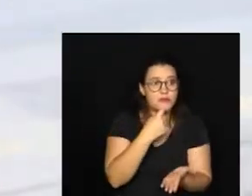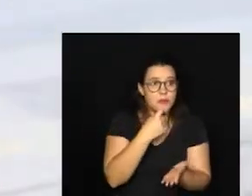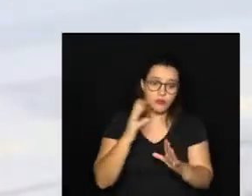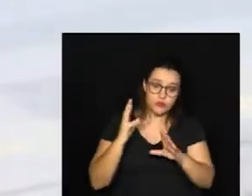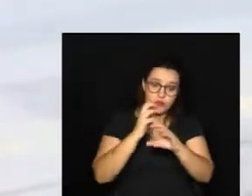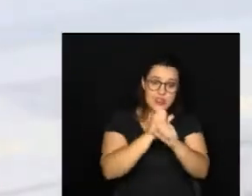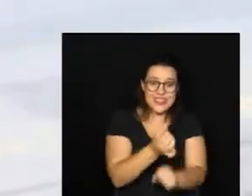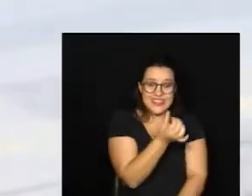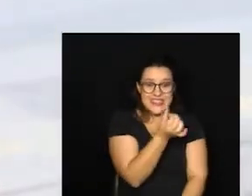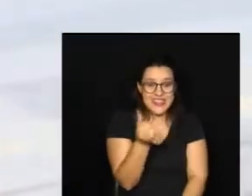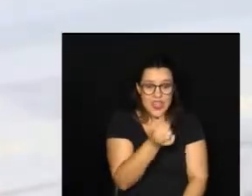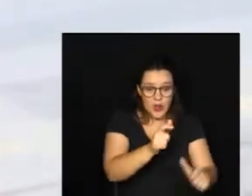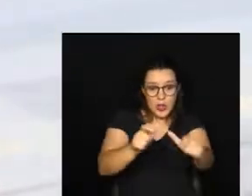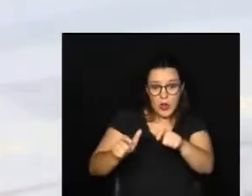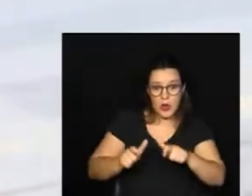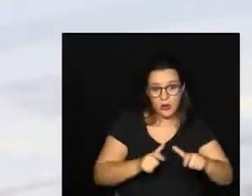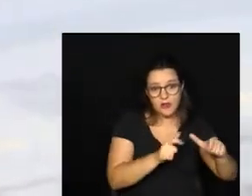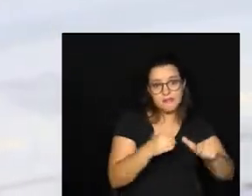66 centros de saúde